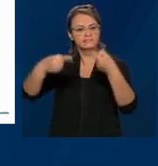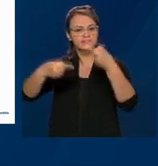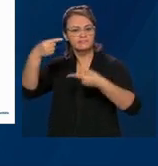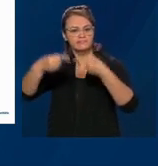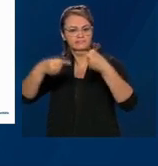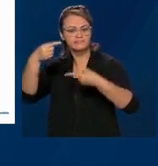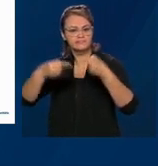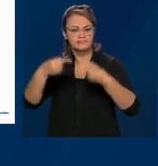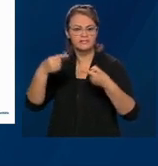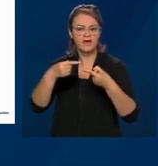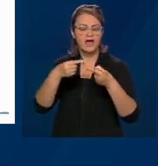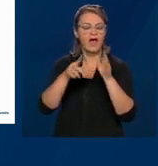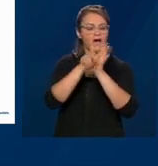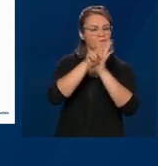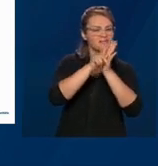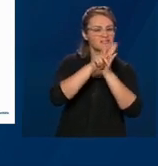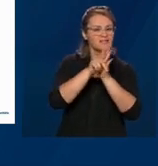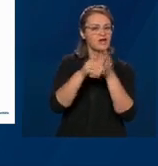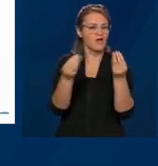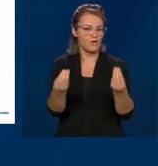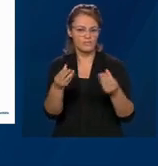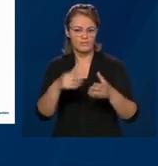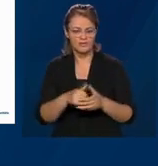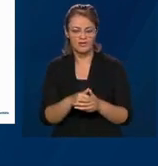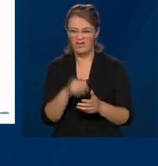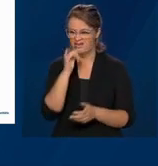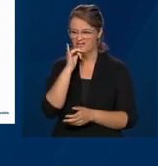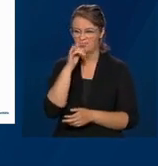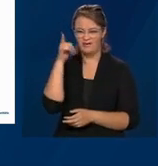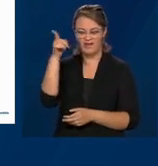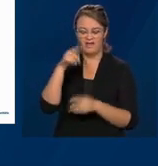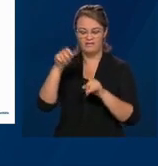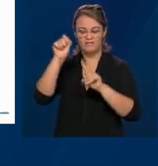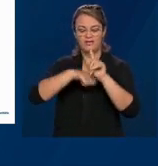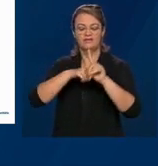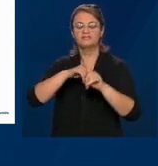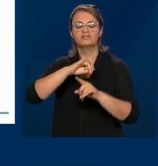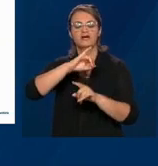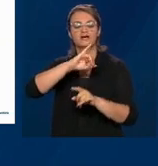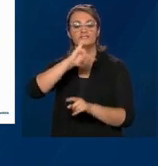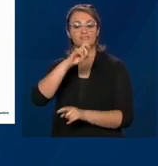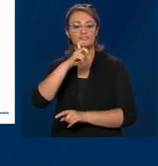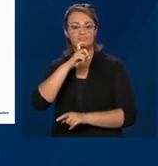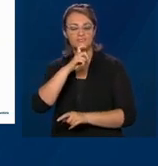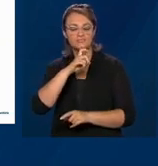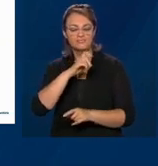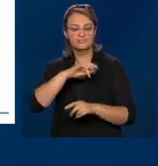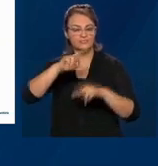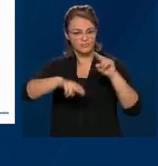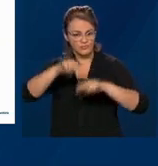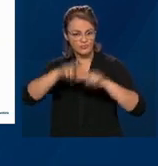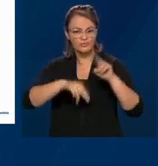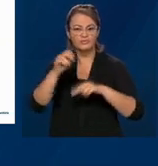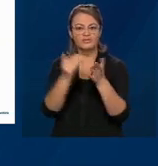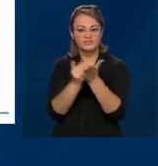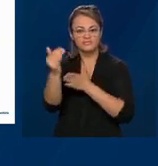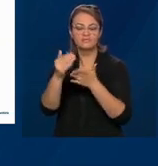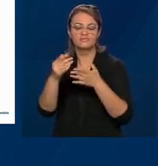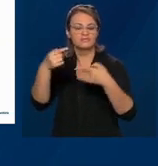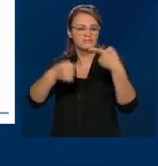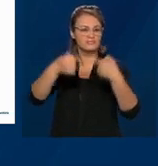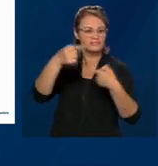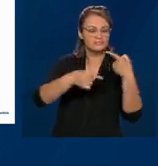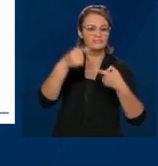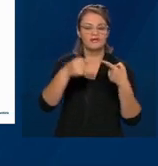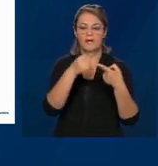a anuência da pesquisa clínica, ou seja, lá desde junho, quando a gente começou a discutir como